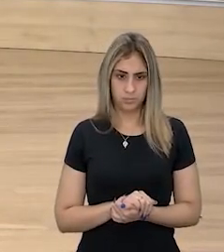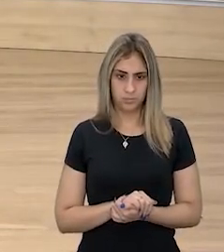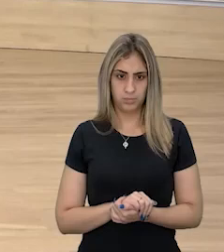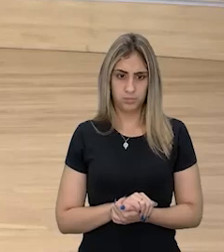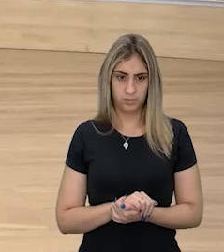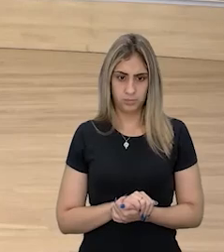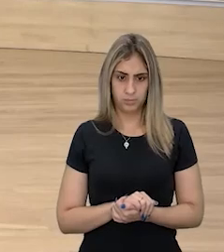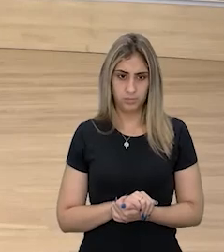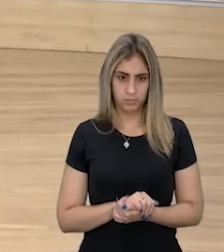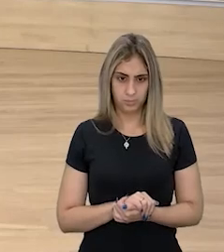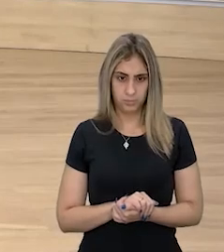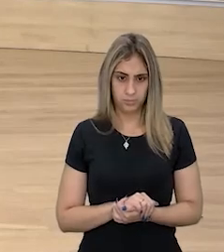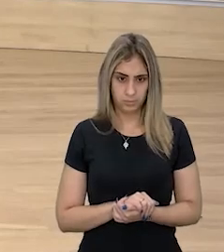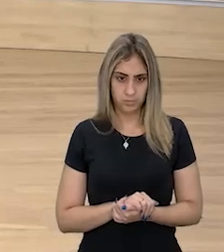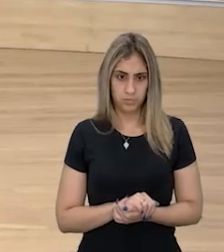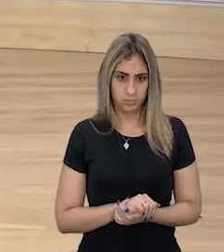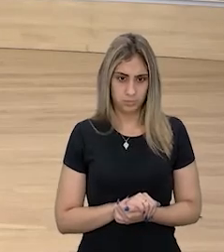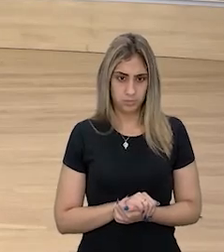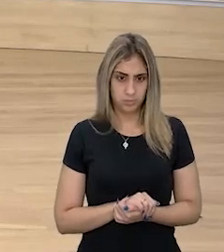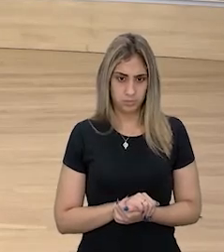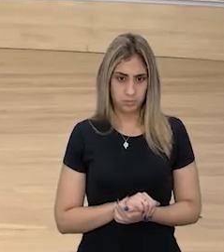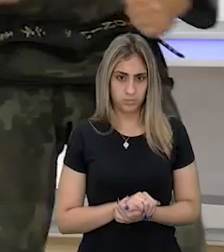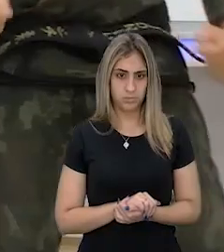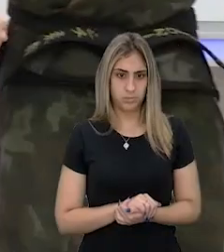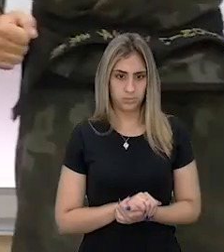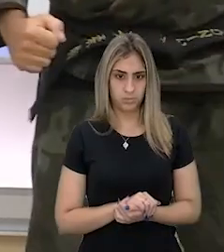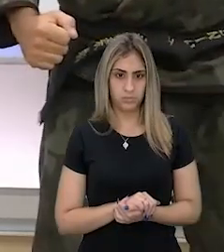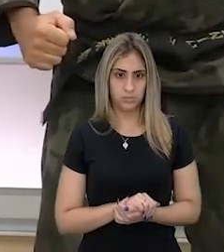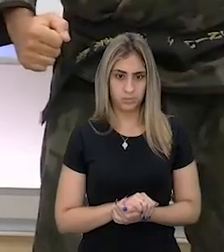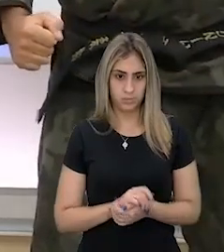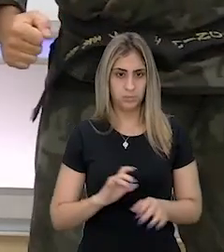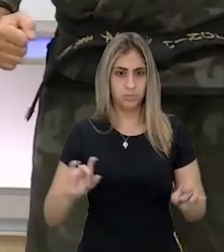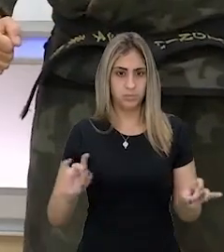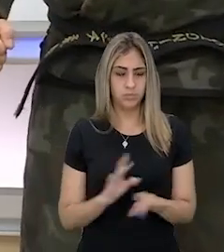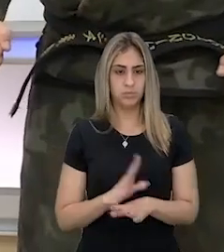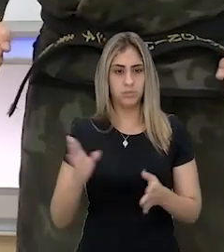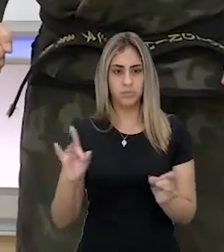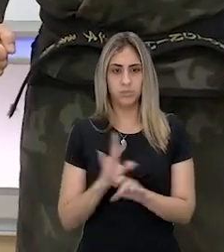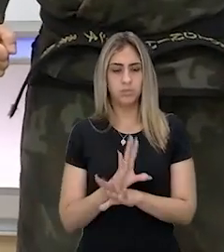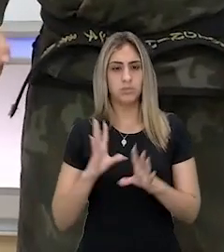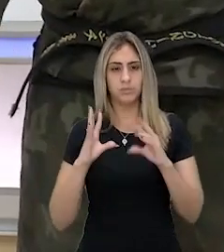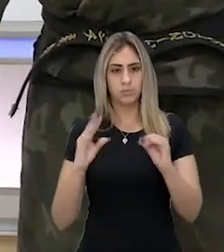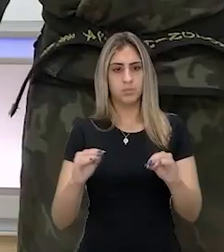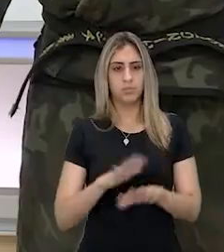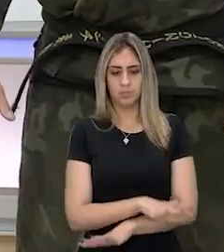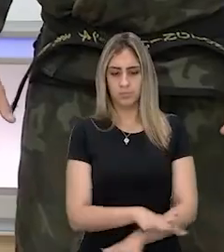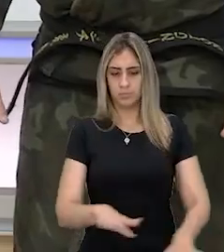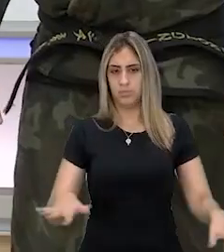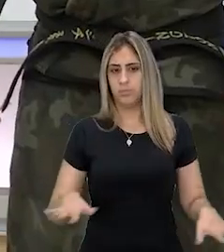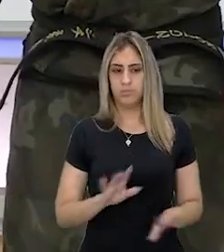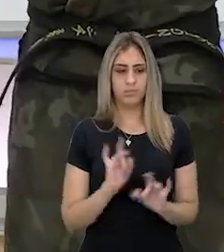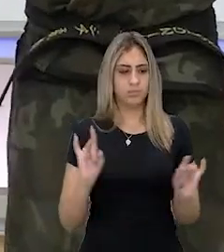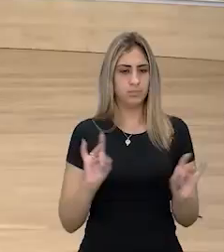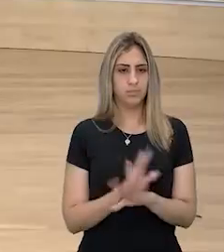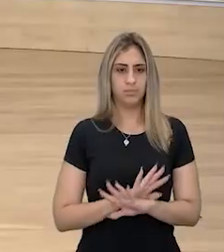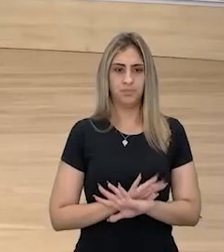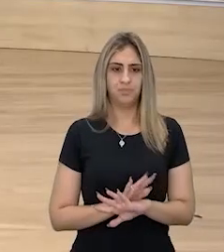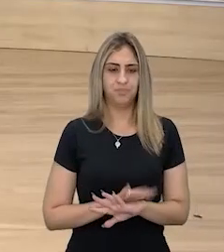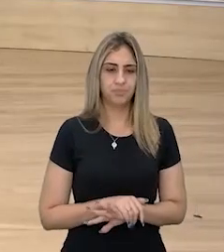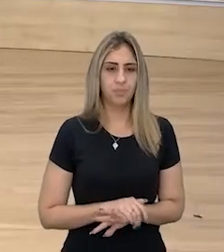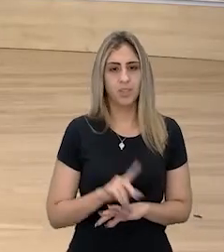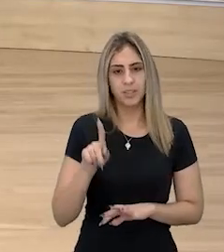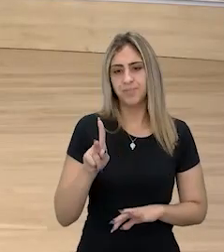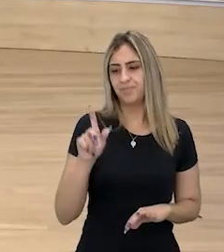soco, volto e termino. Ele terminou e todo mundo no chão, né? É isso. Tá? Então isso seria um